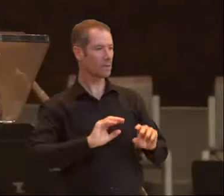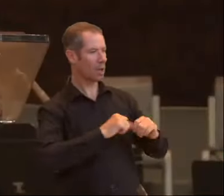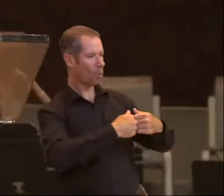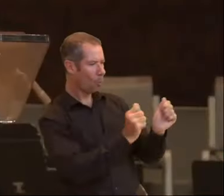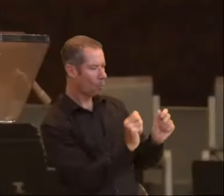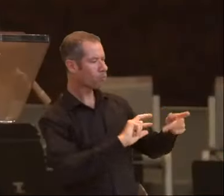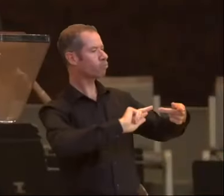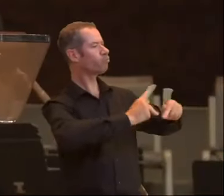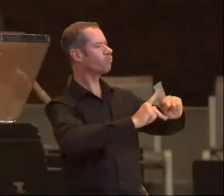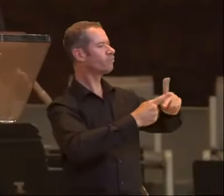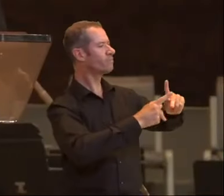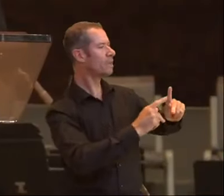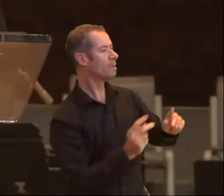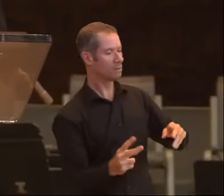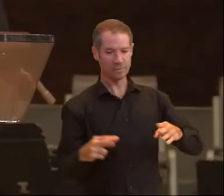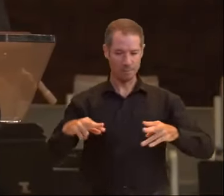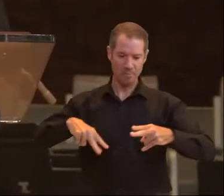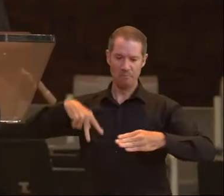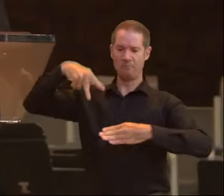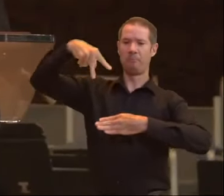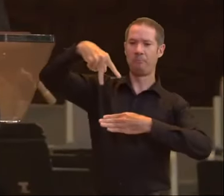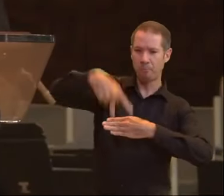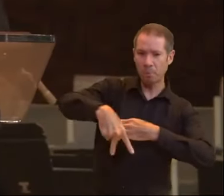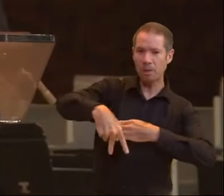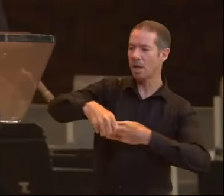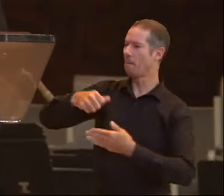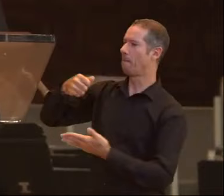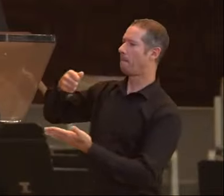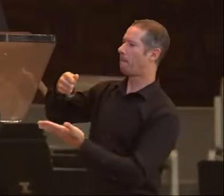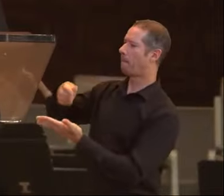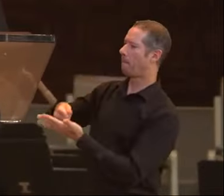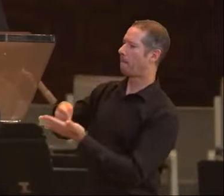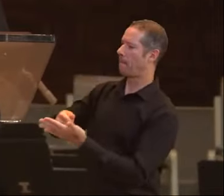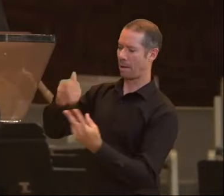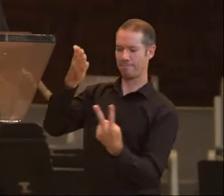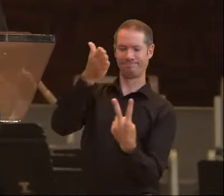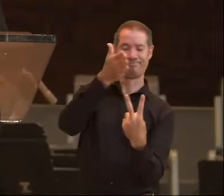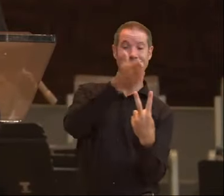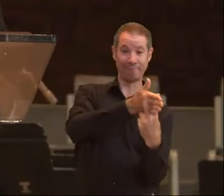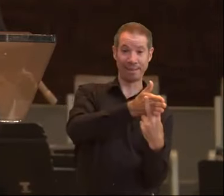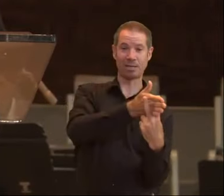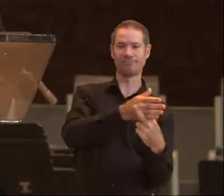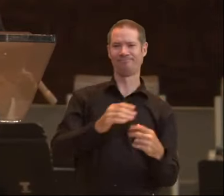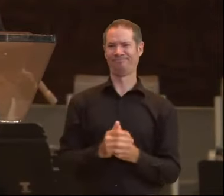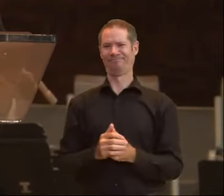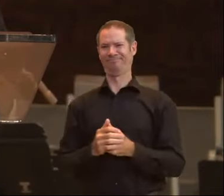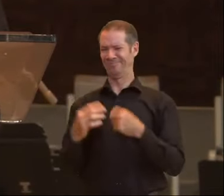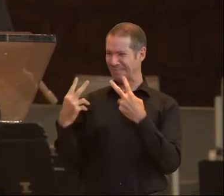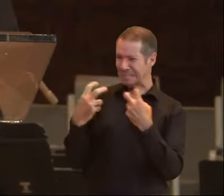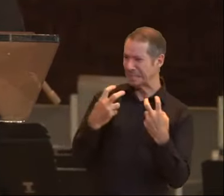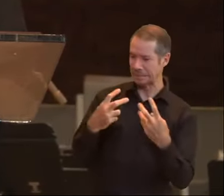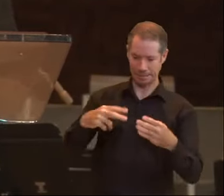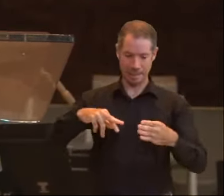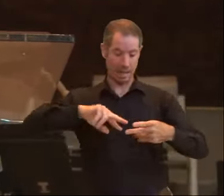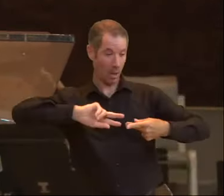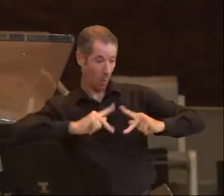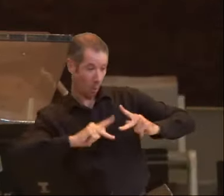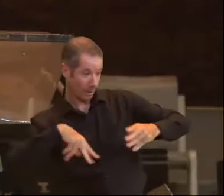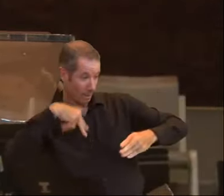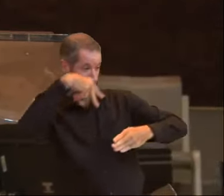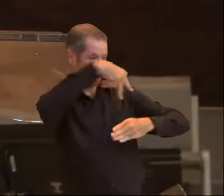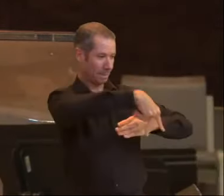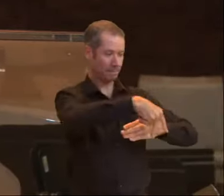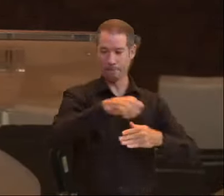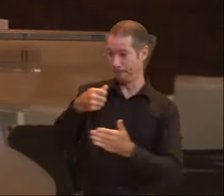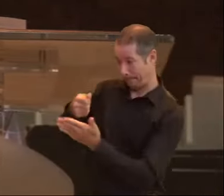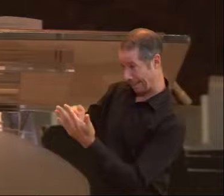garotão, pula aí a roleta e paga a metade. Eu não pensei duas vezes, eu pulei a roleta, paguei a